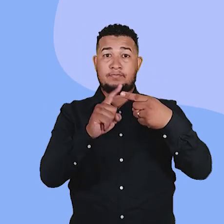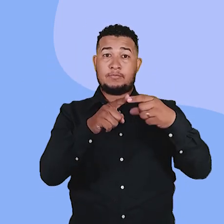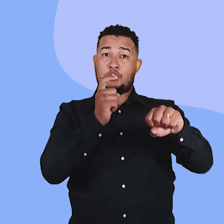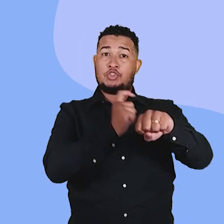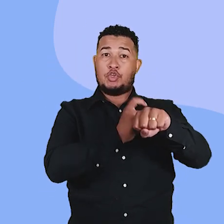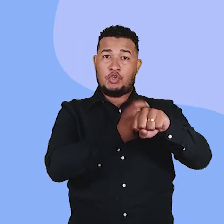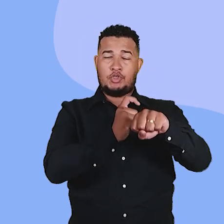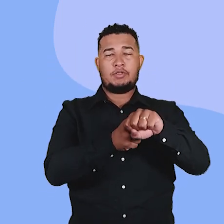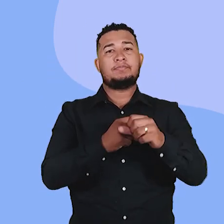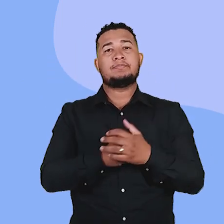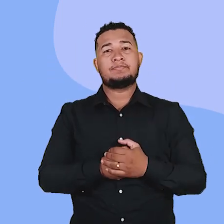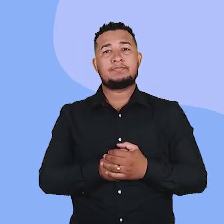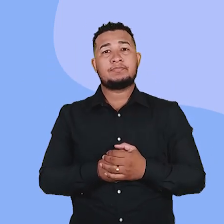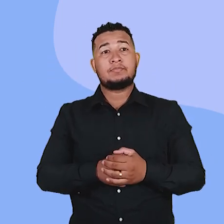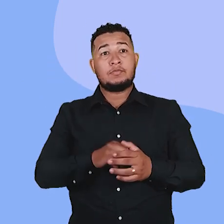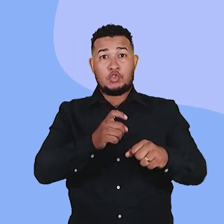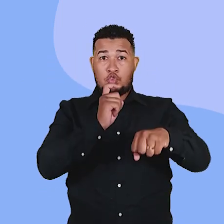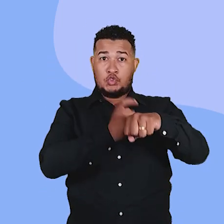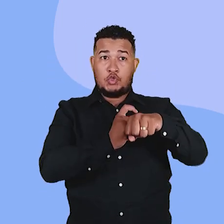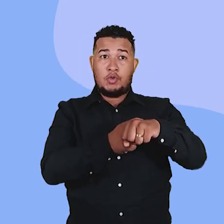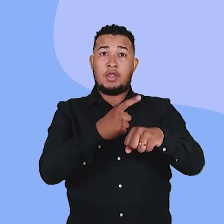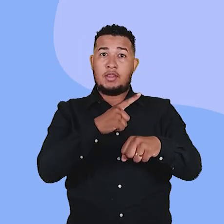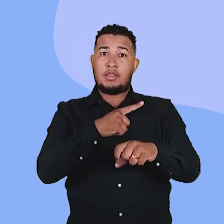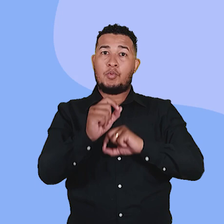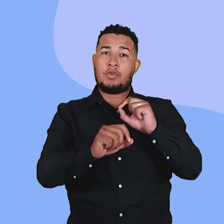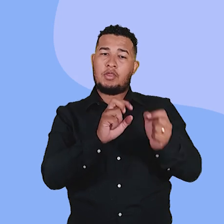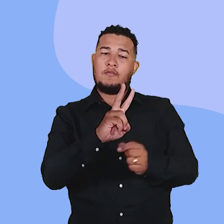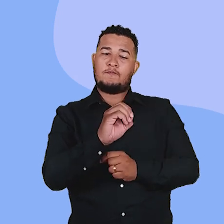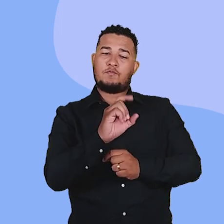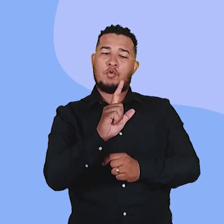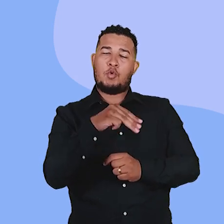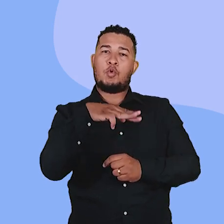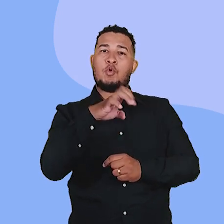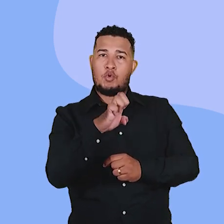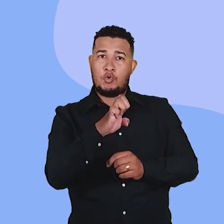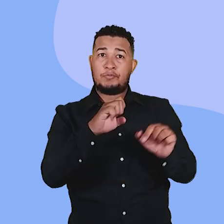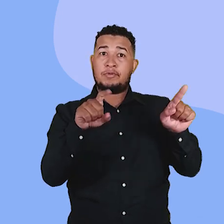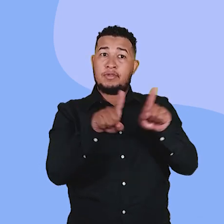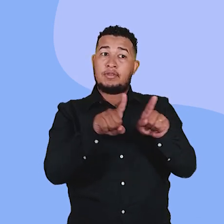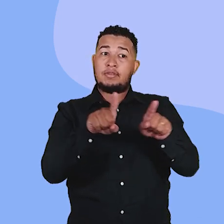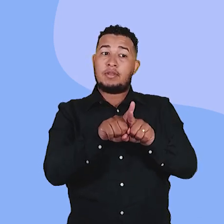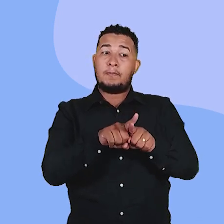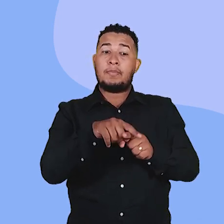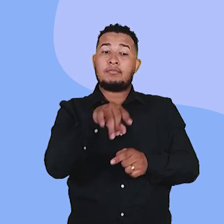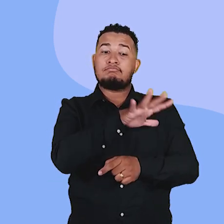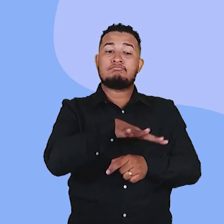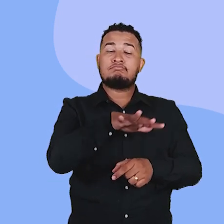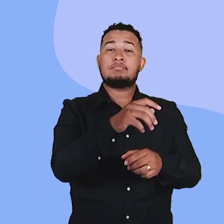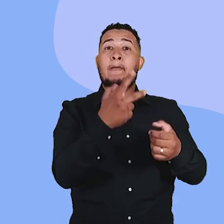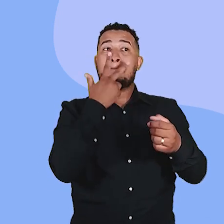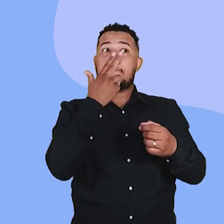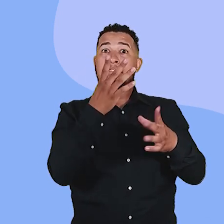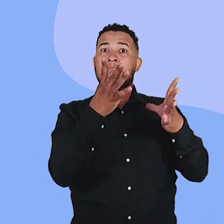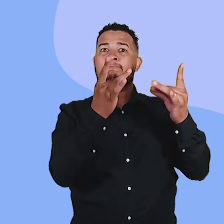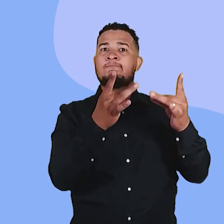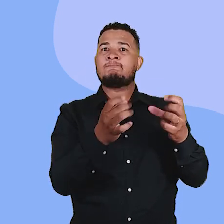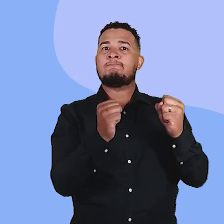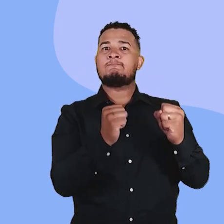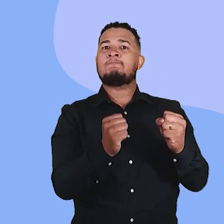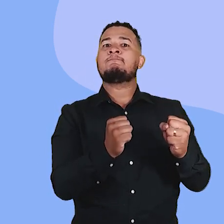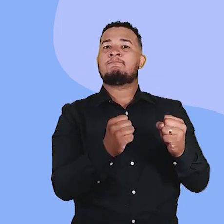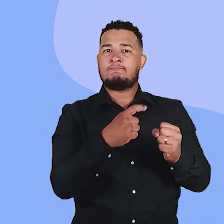Estado sólido. Um sólido tem um volume e forma definidos. As forças de coesão são muito